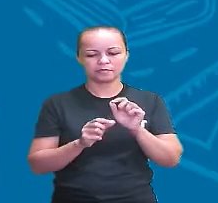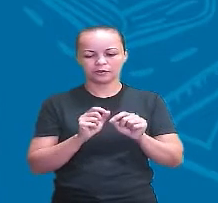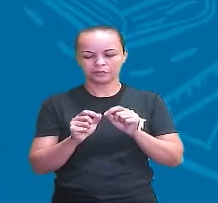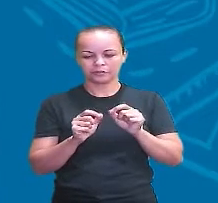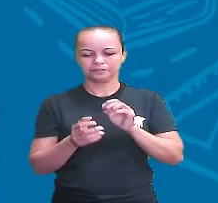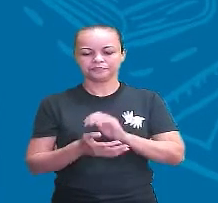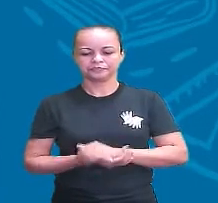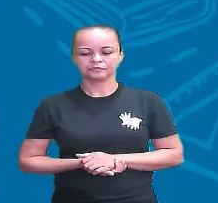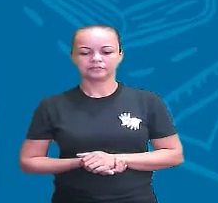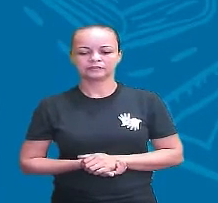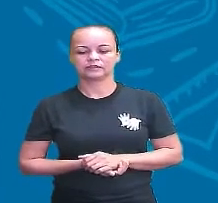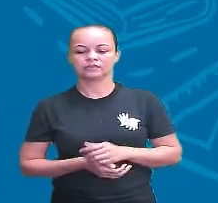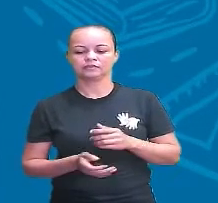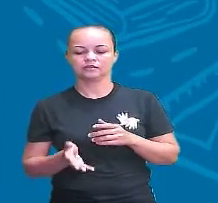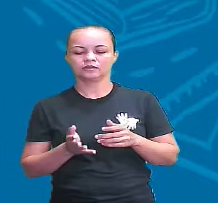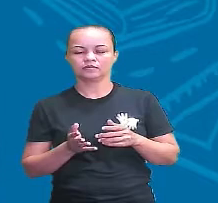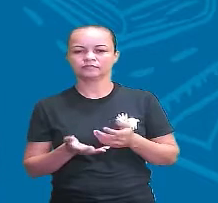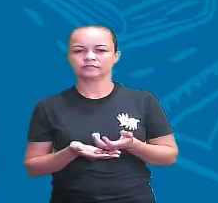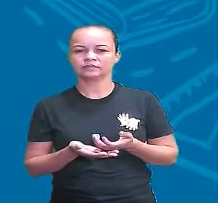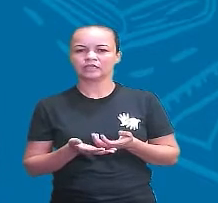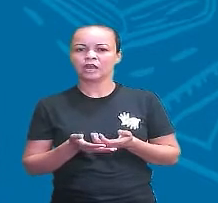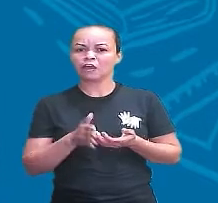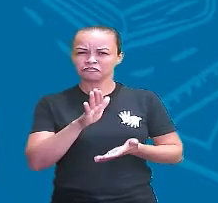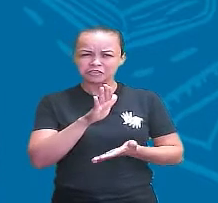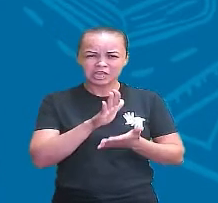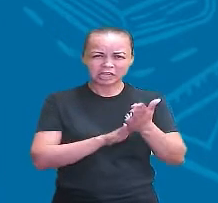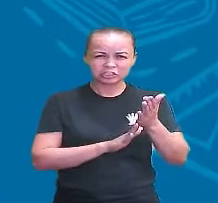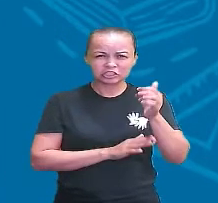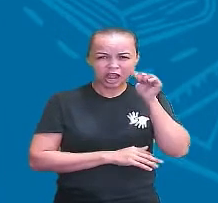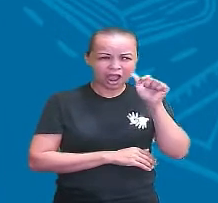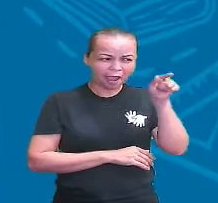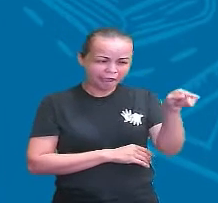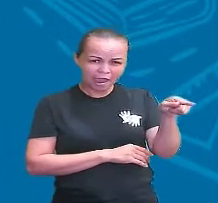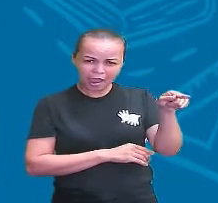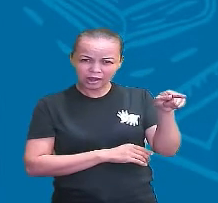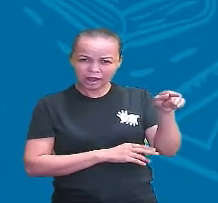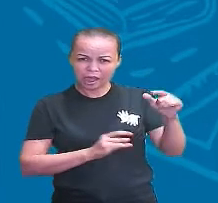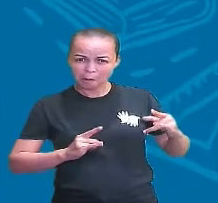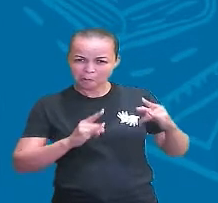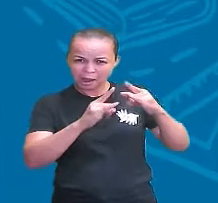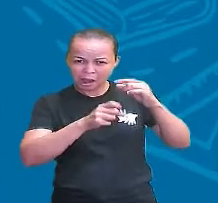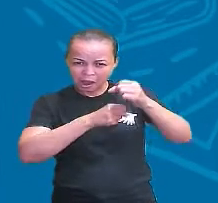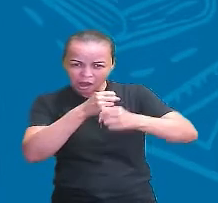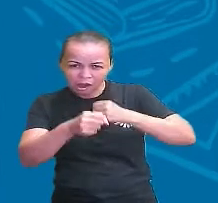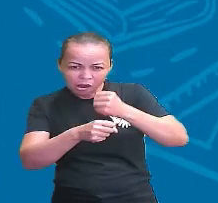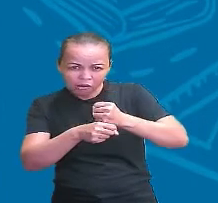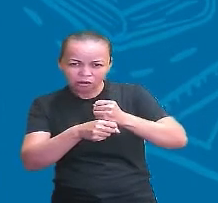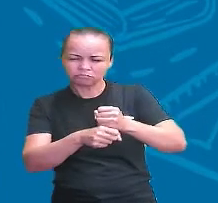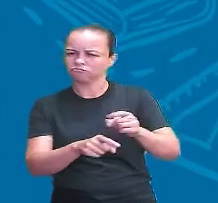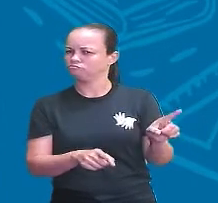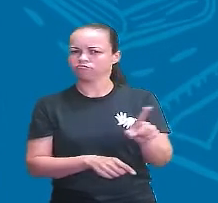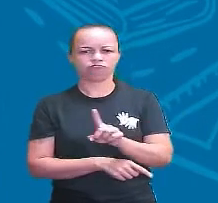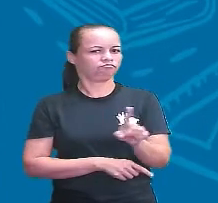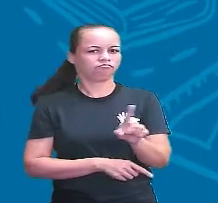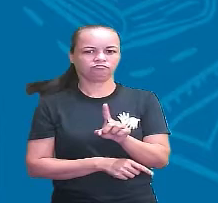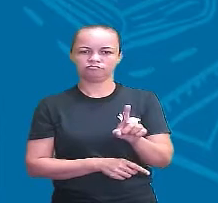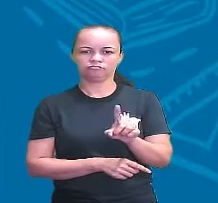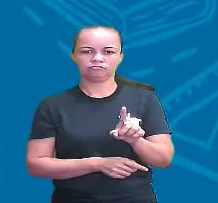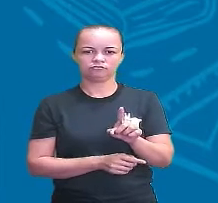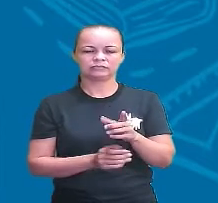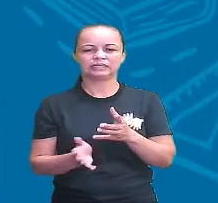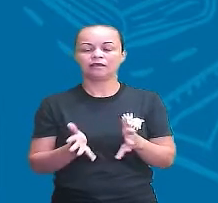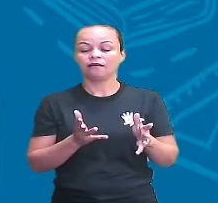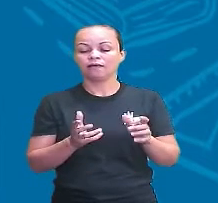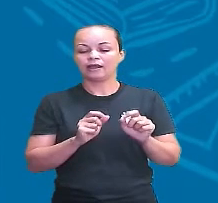to Paris next year. Ela não vai viajar para Paris no ano que vem. E a próxima, neguei